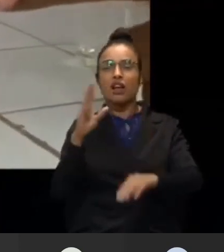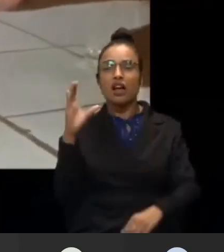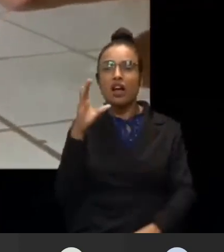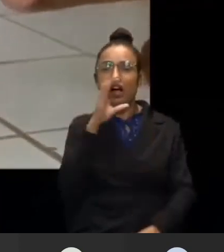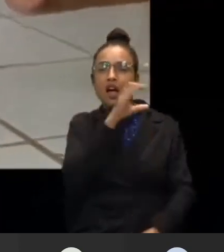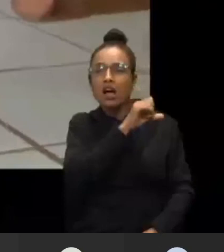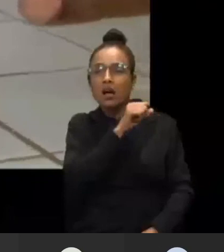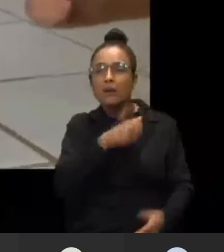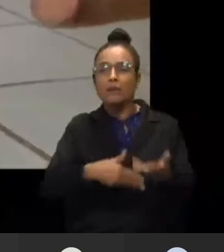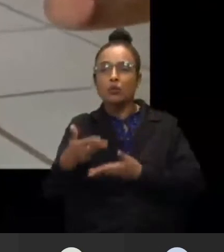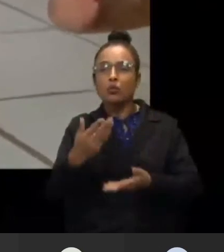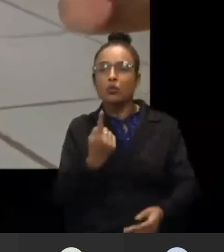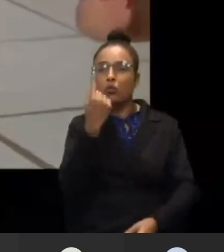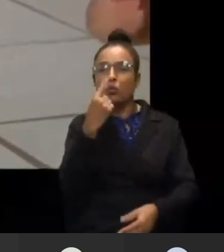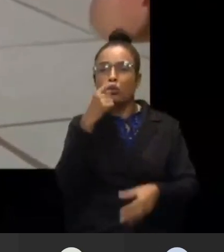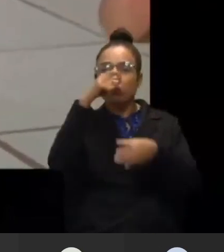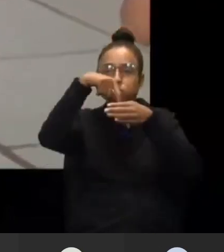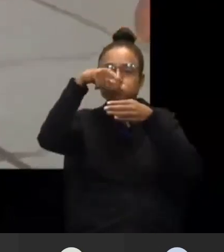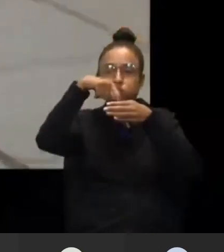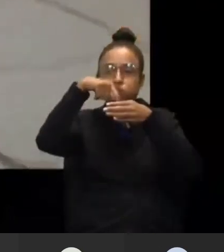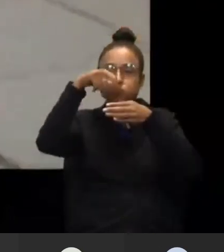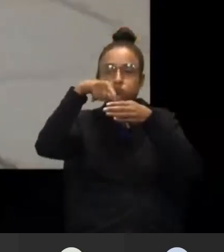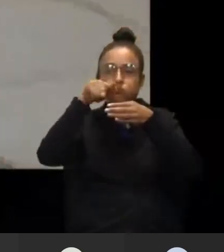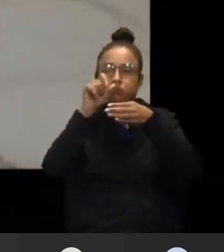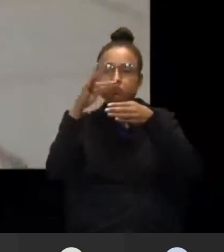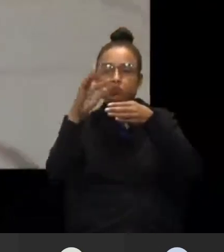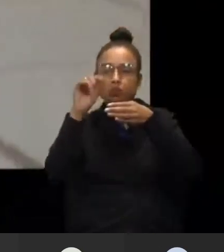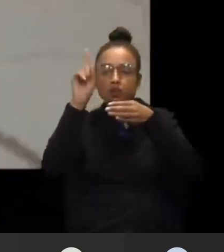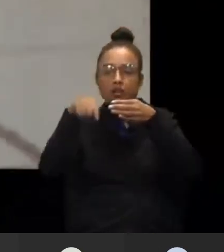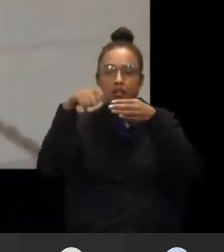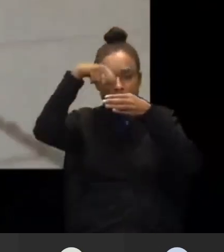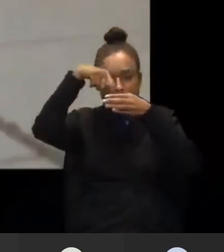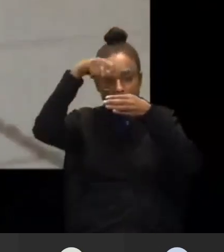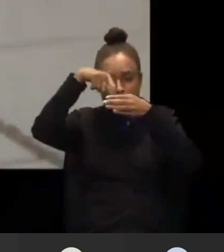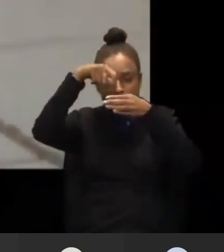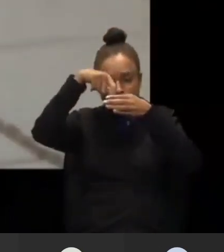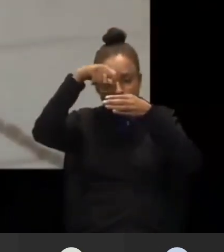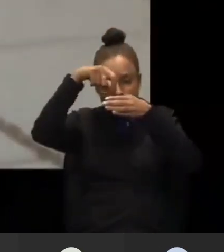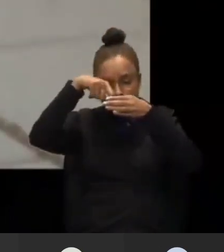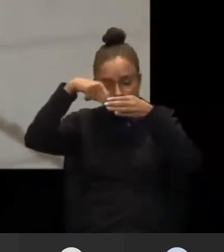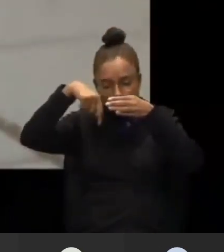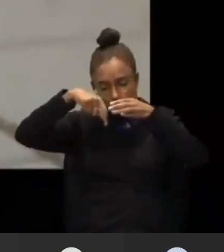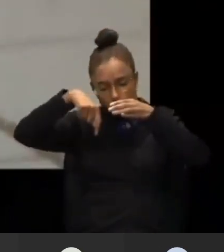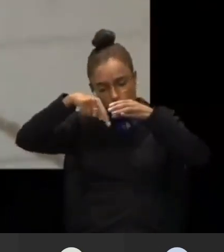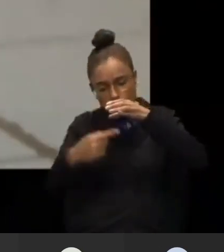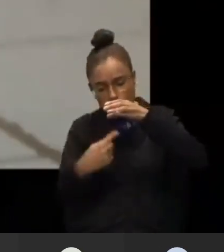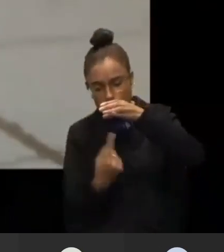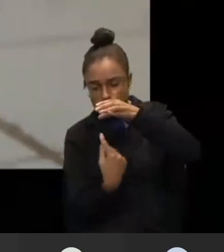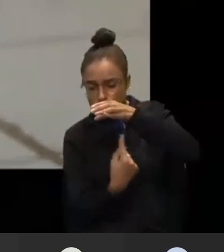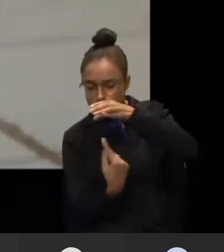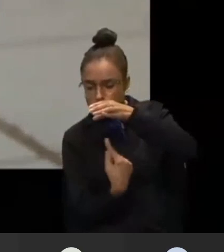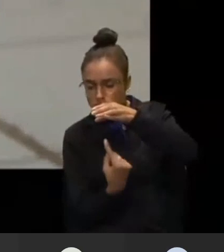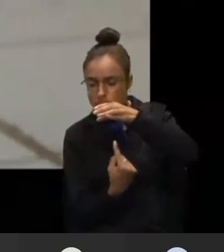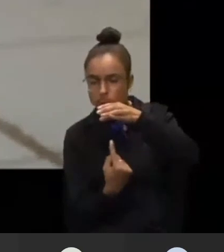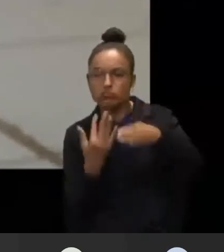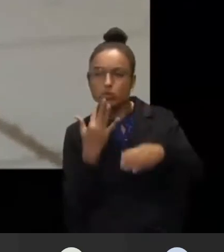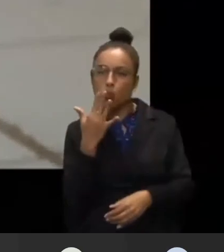Então, uma gotinha já tem um ponto de viragem ali, e a formação da coloração